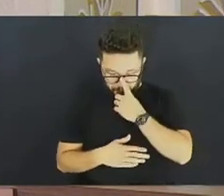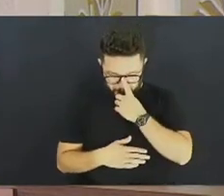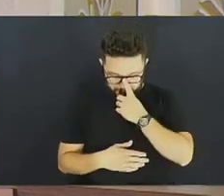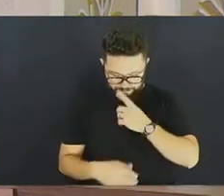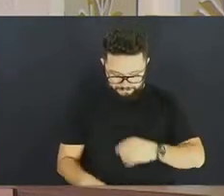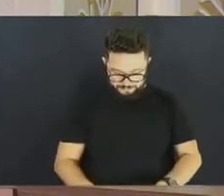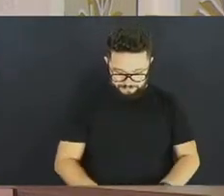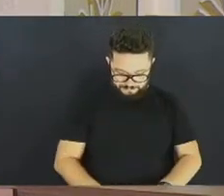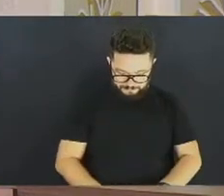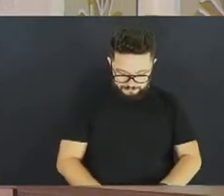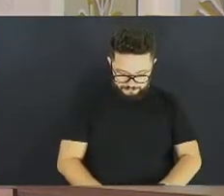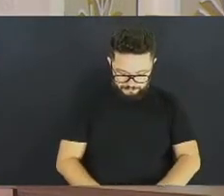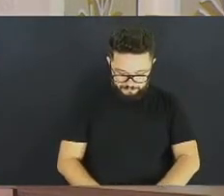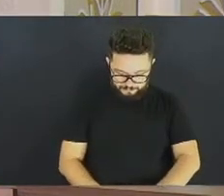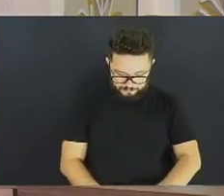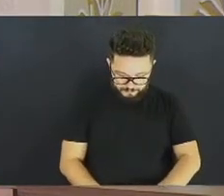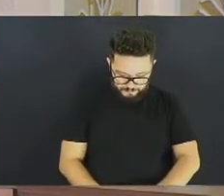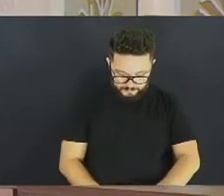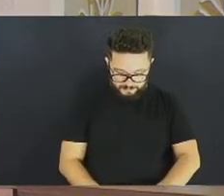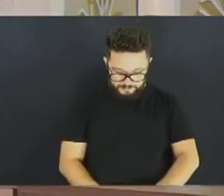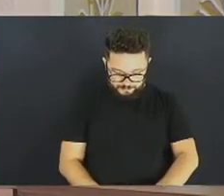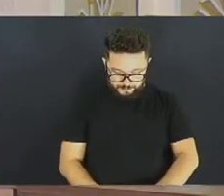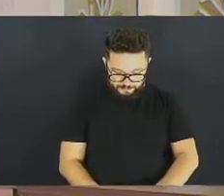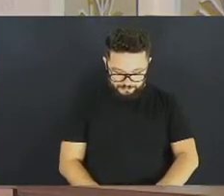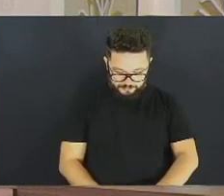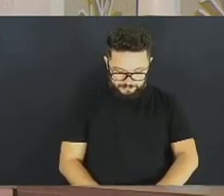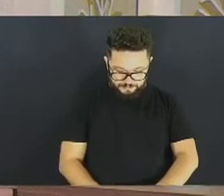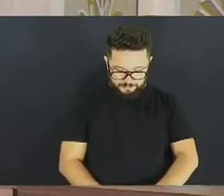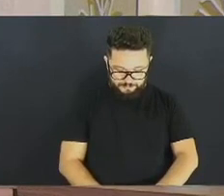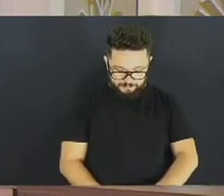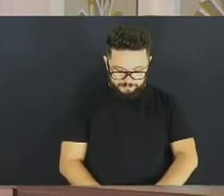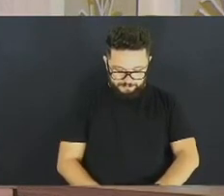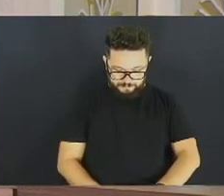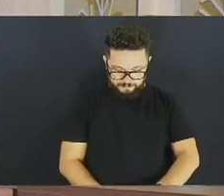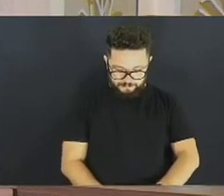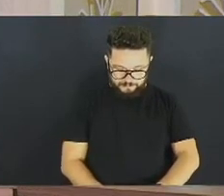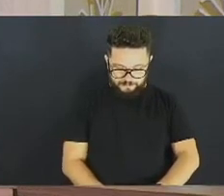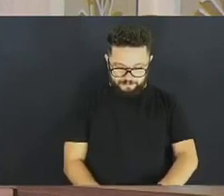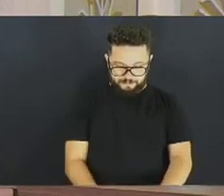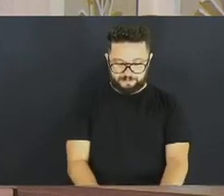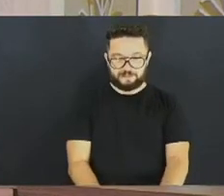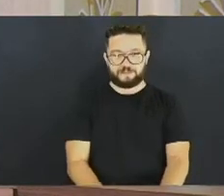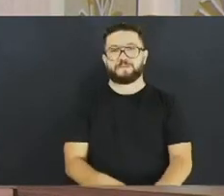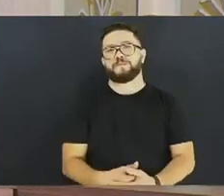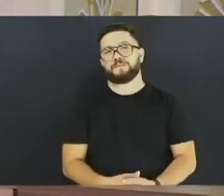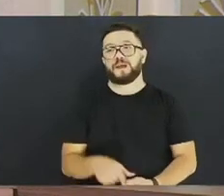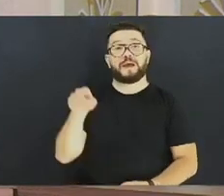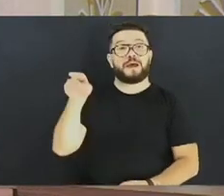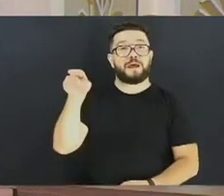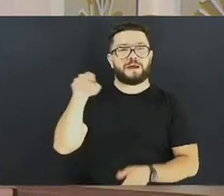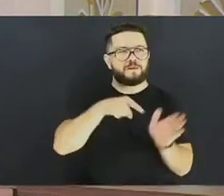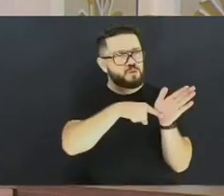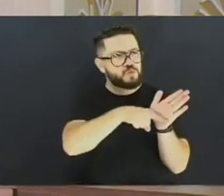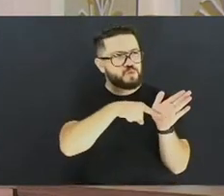Mas o mais importante é que a sua pesquisa sobre a araucária é reconhecida mundialmente e muito se deve ao